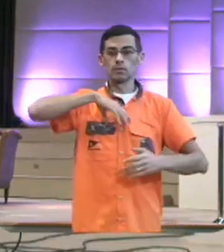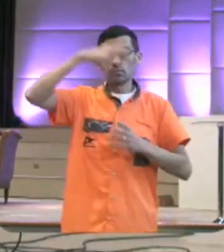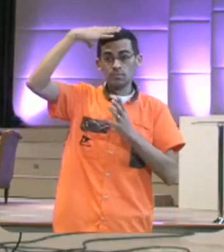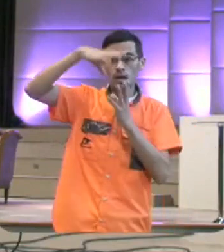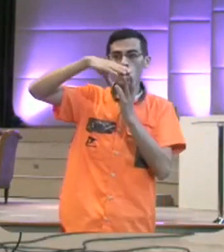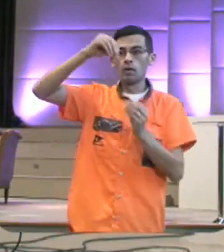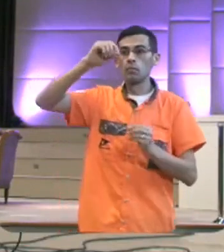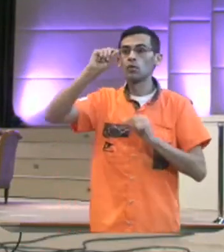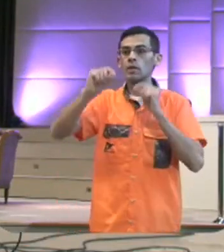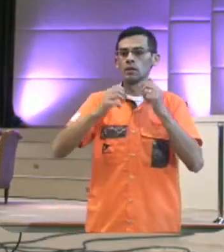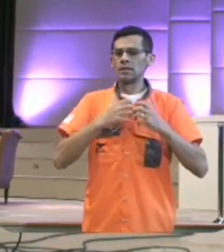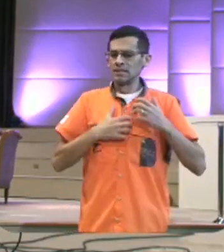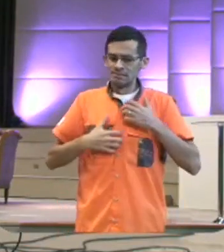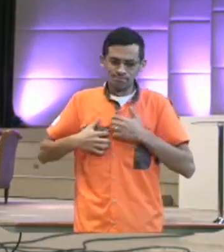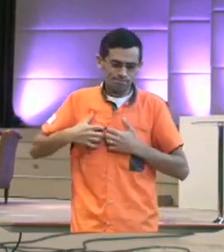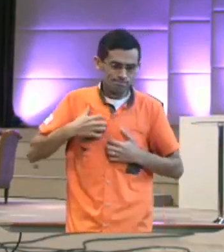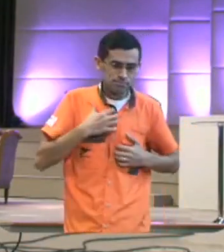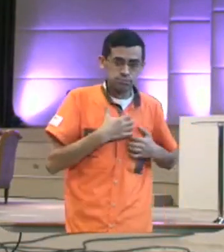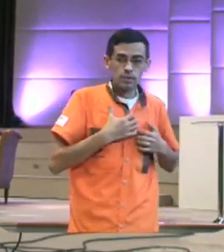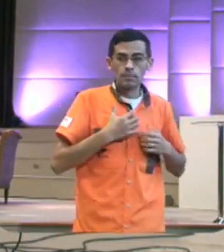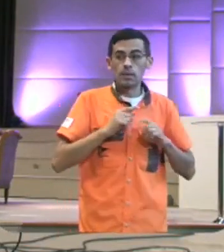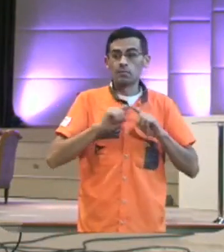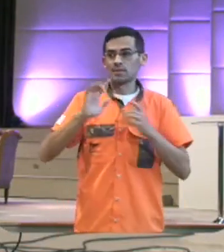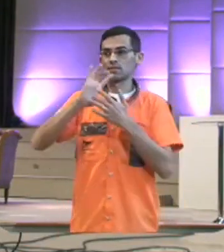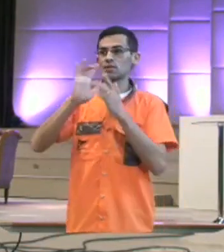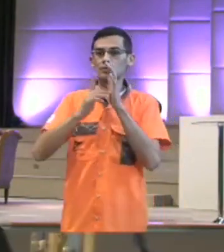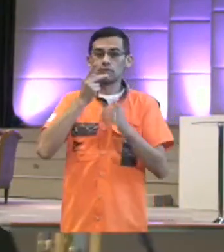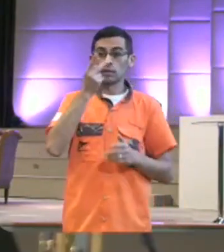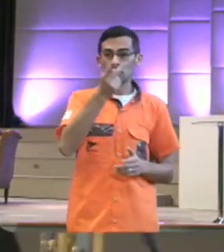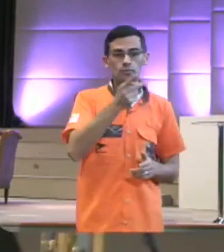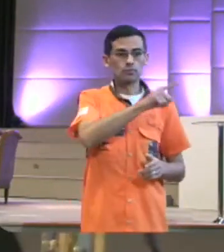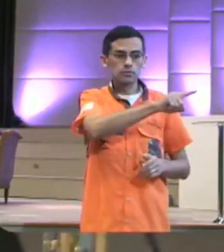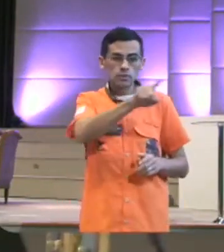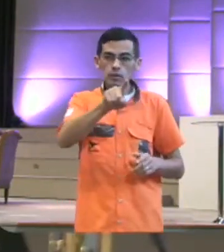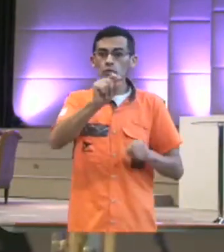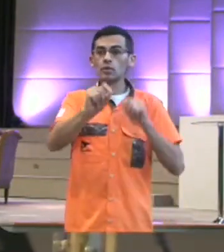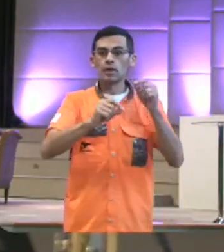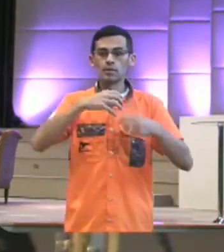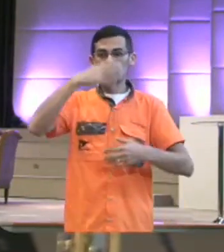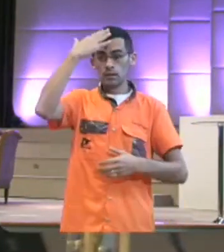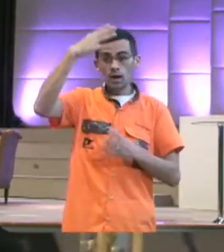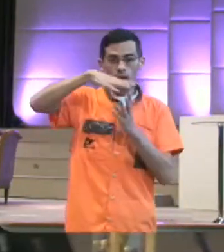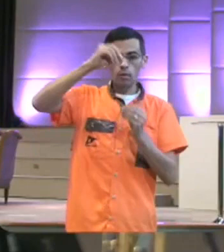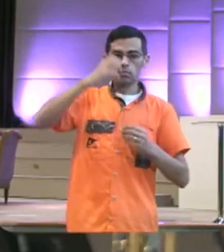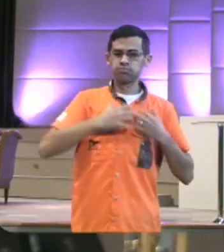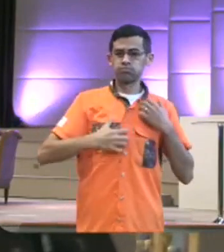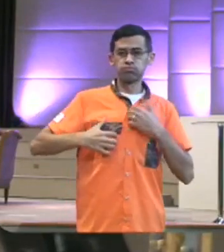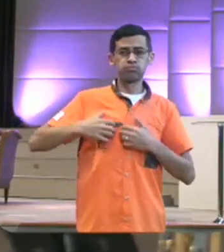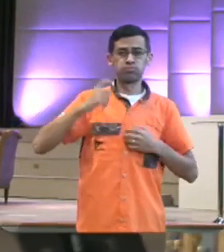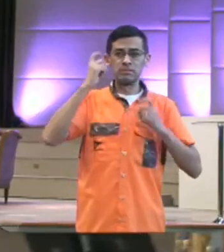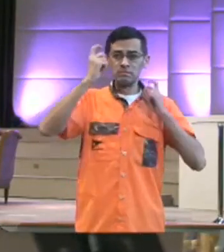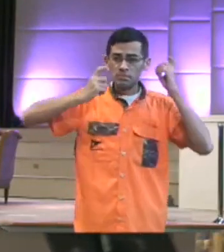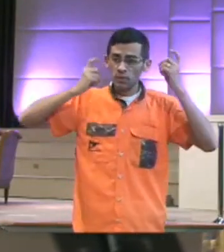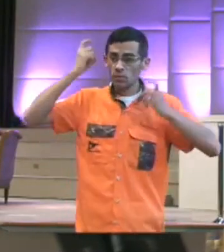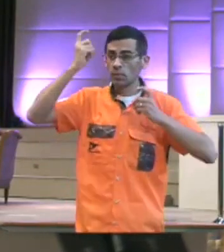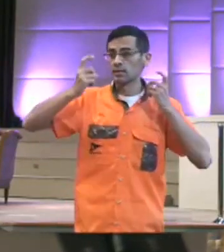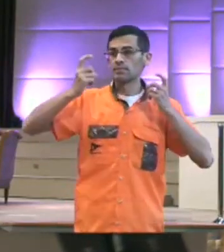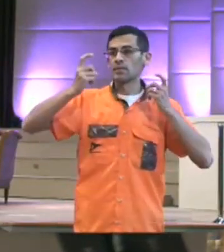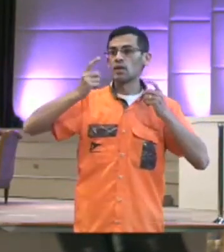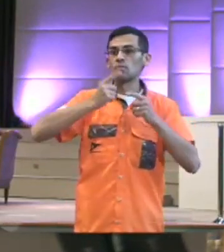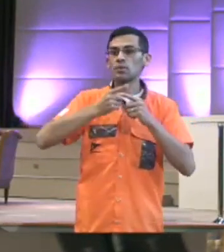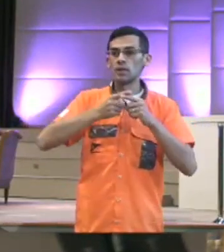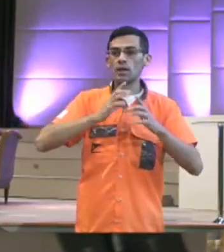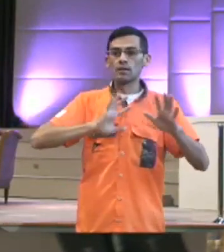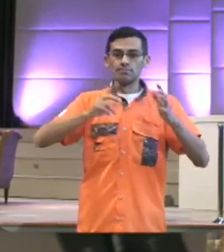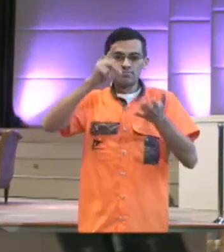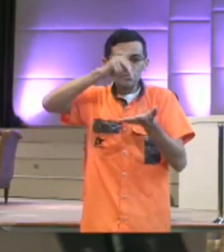alma fica perturbada, e é disso que Jesus está falando, de uma alma perturbada. Parece que